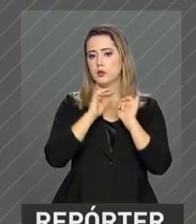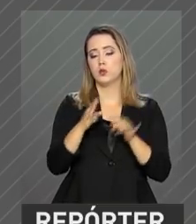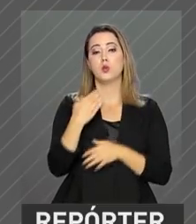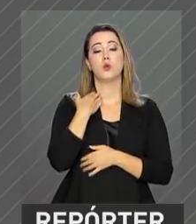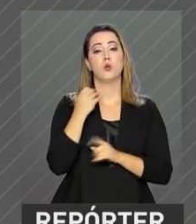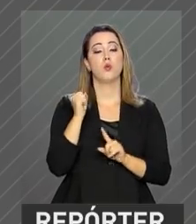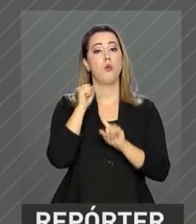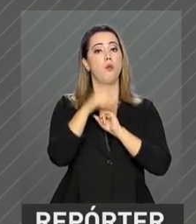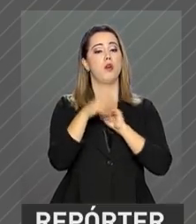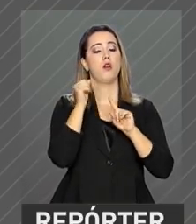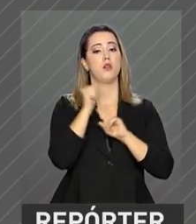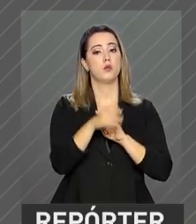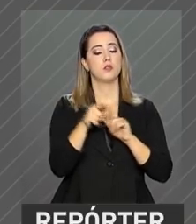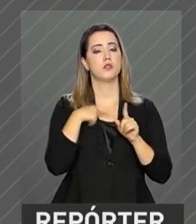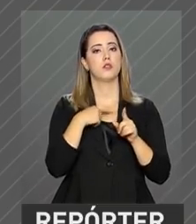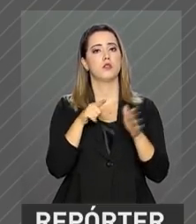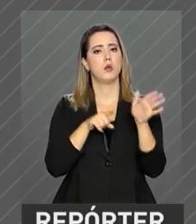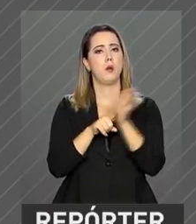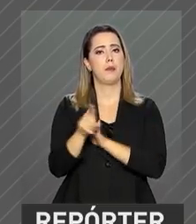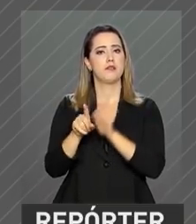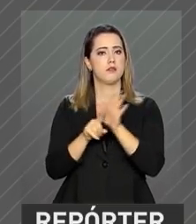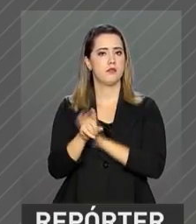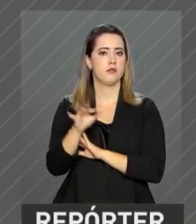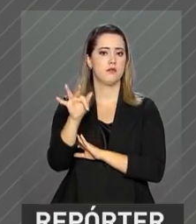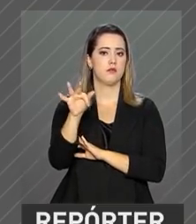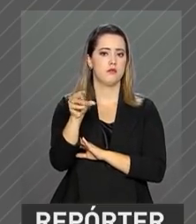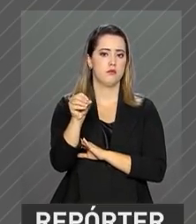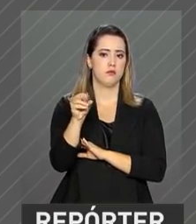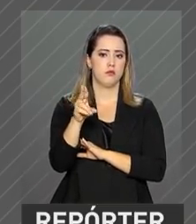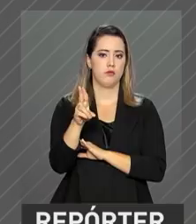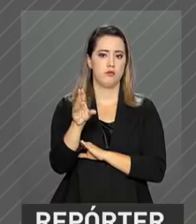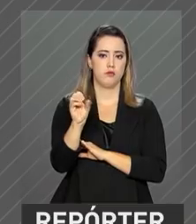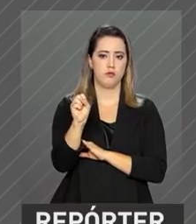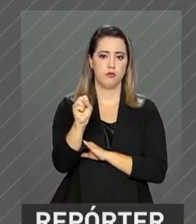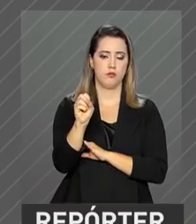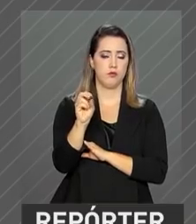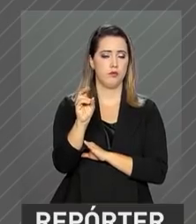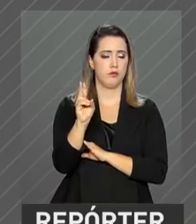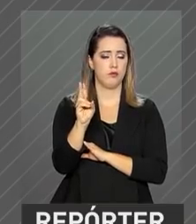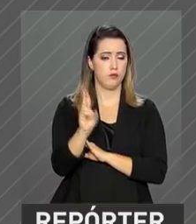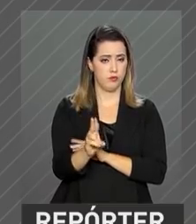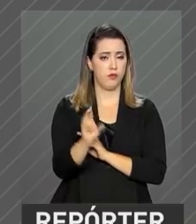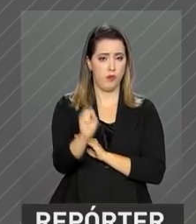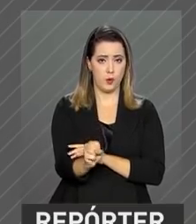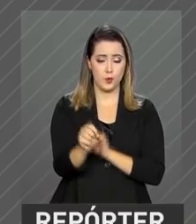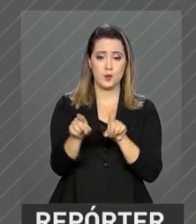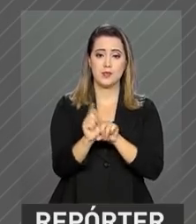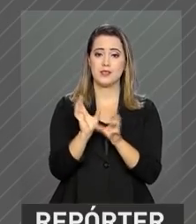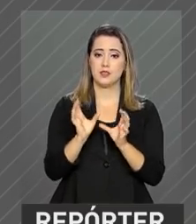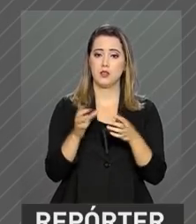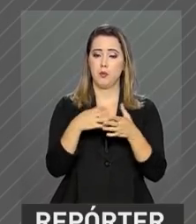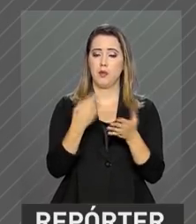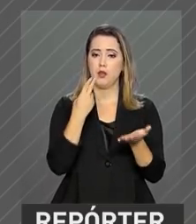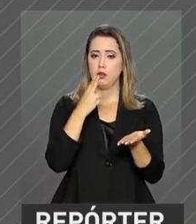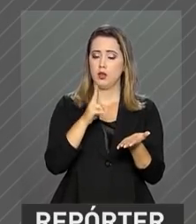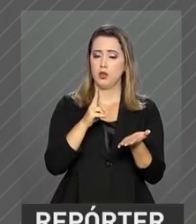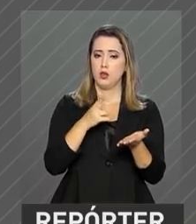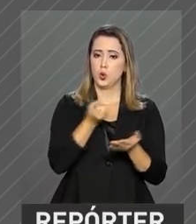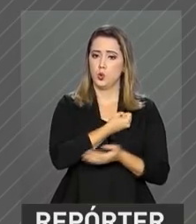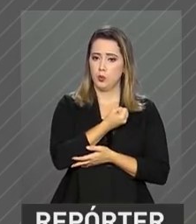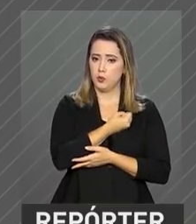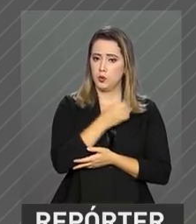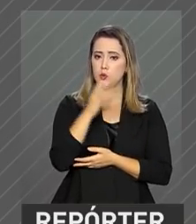central tais como o boletim focus com projeções do mercado financeiro as notas do copom o comitê de política